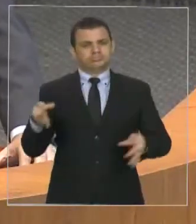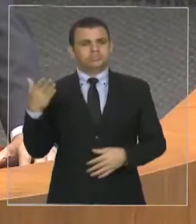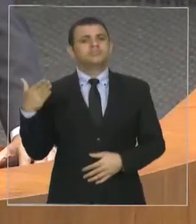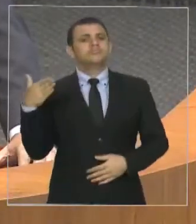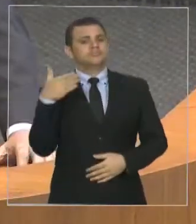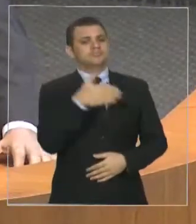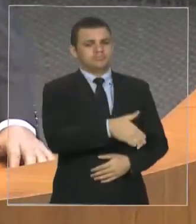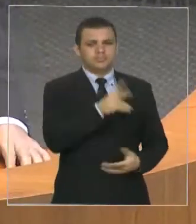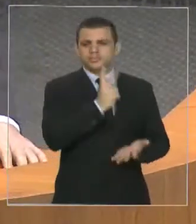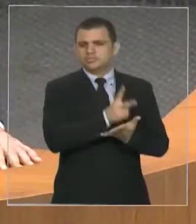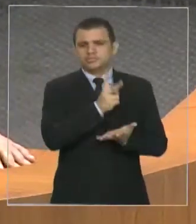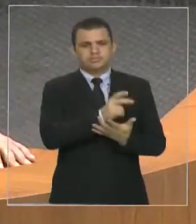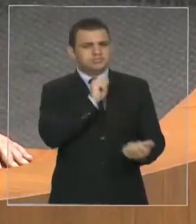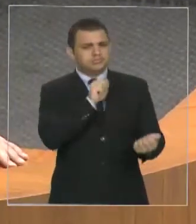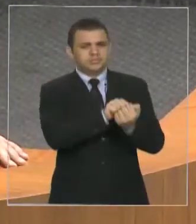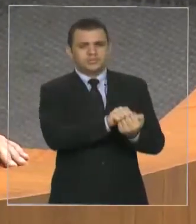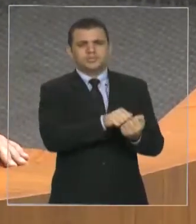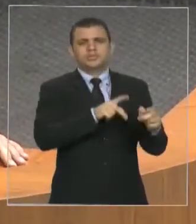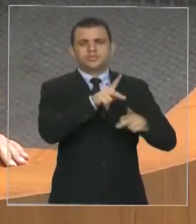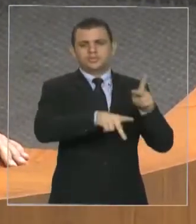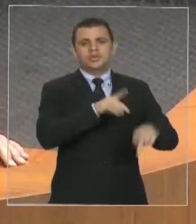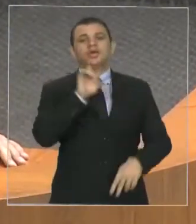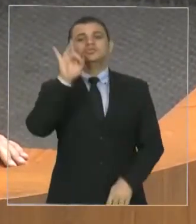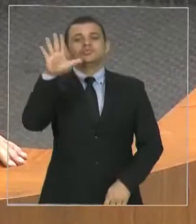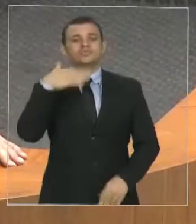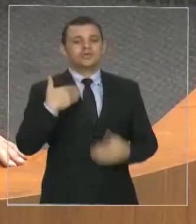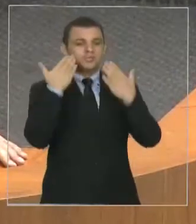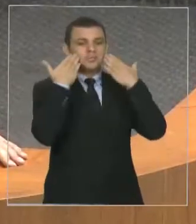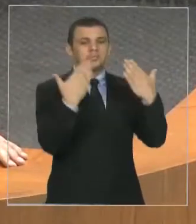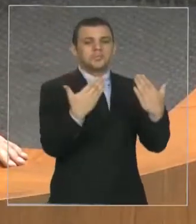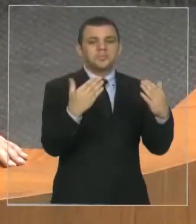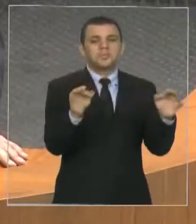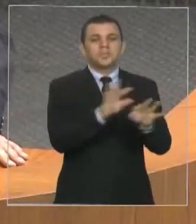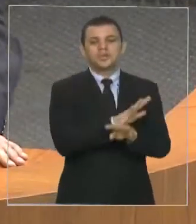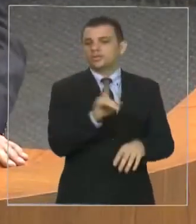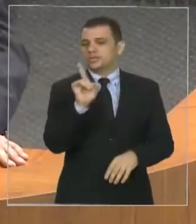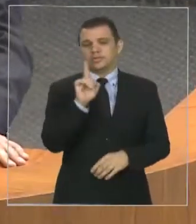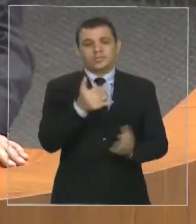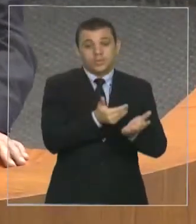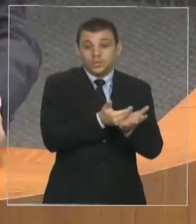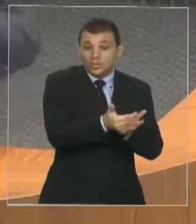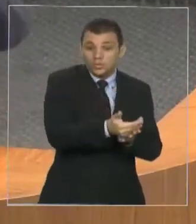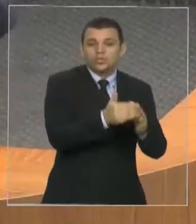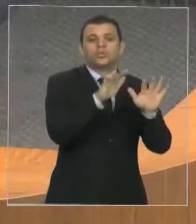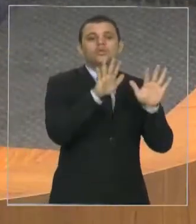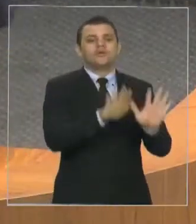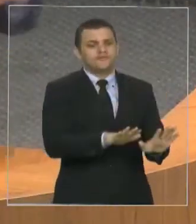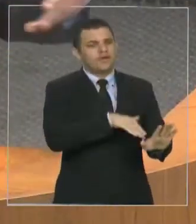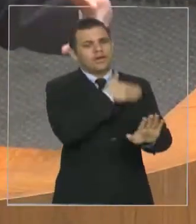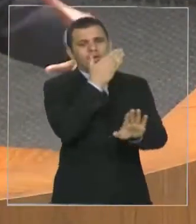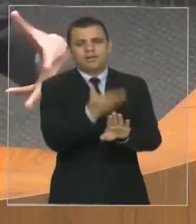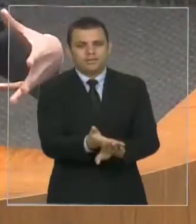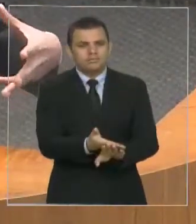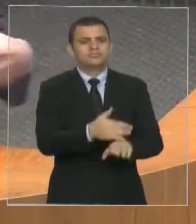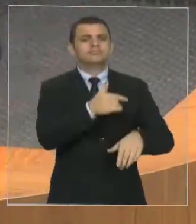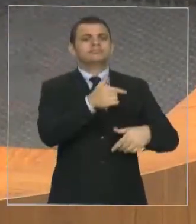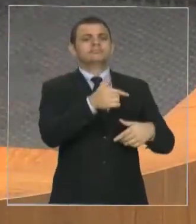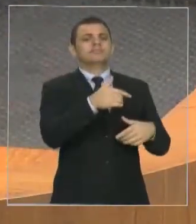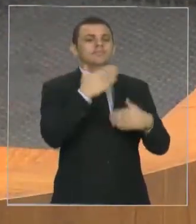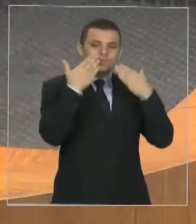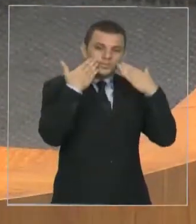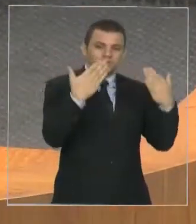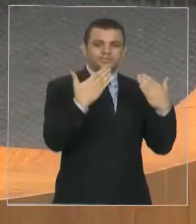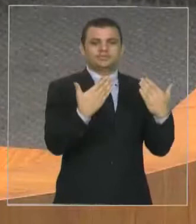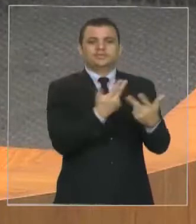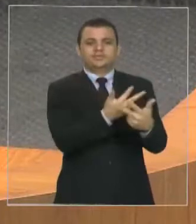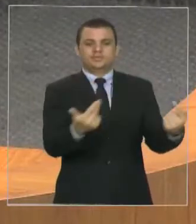o tempo todo. Não foi lá só fazer uma média, ficou do começo ao fim participando das atividades no